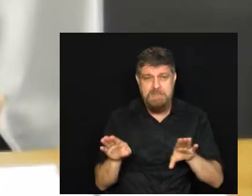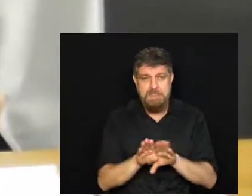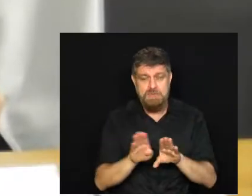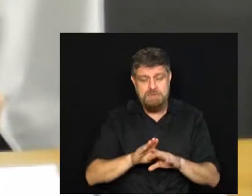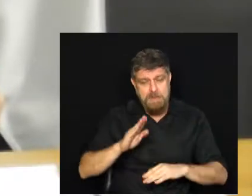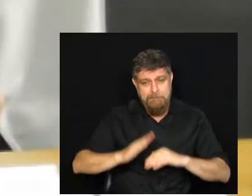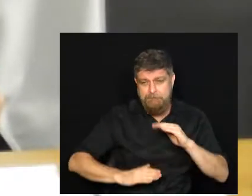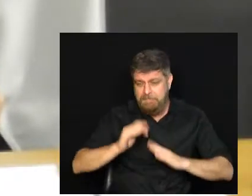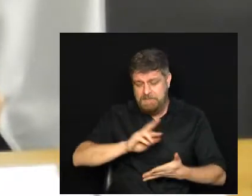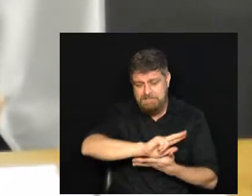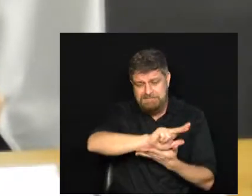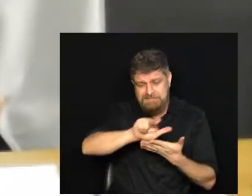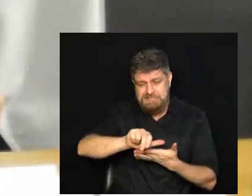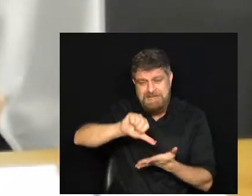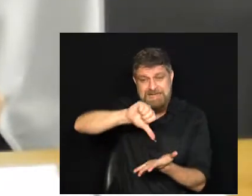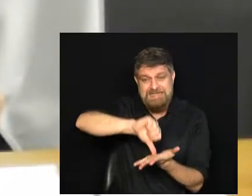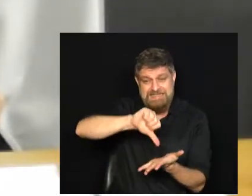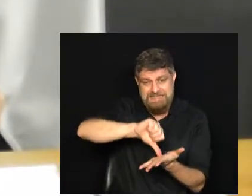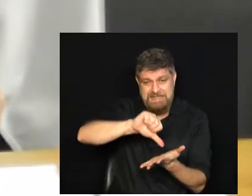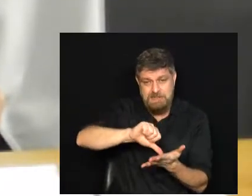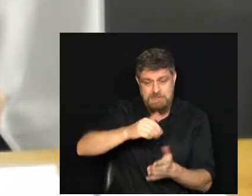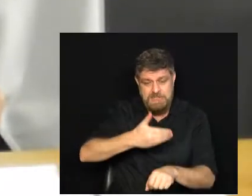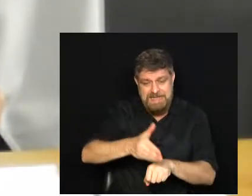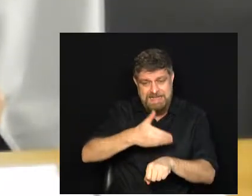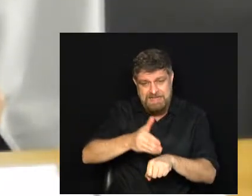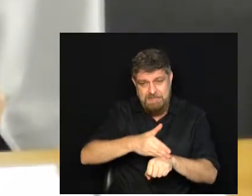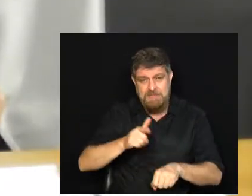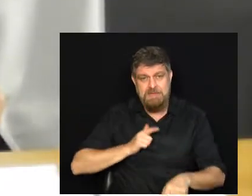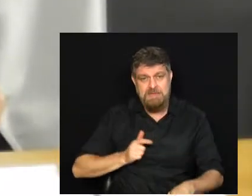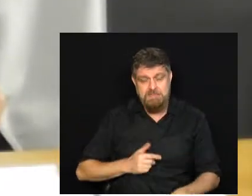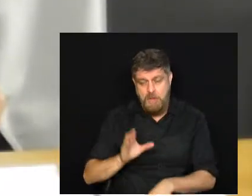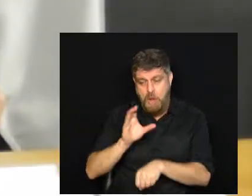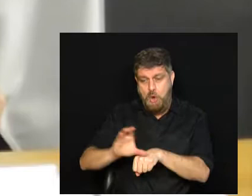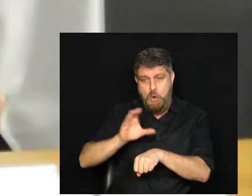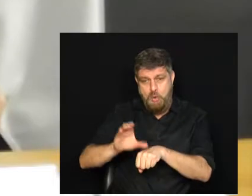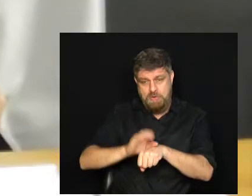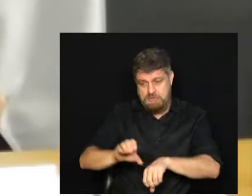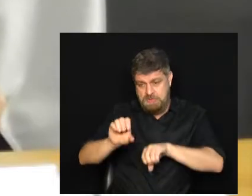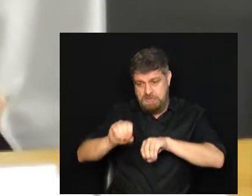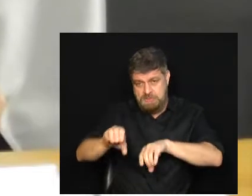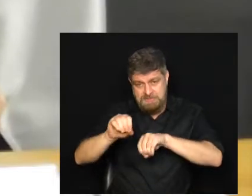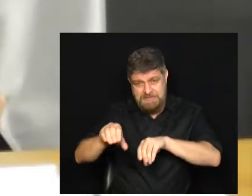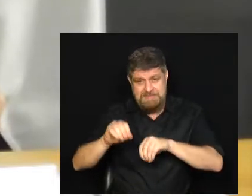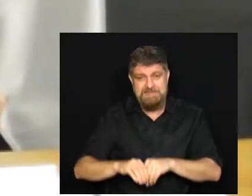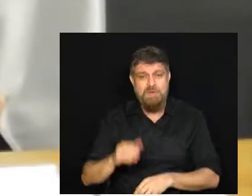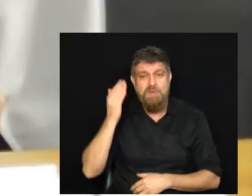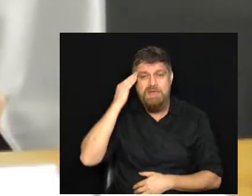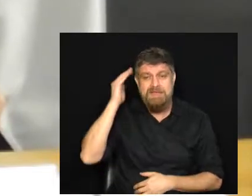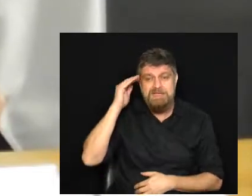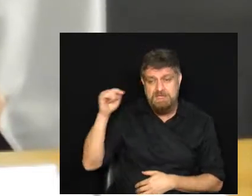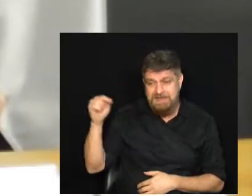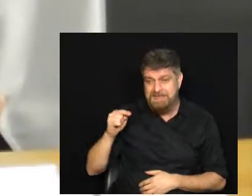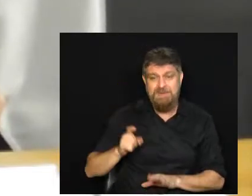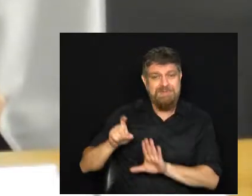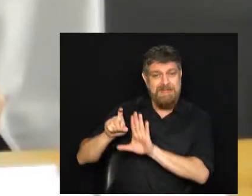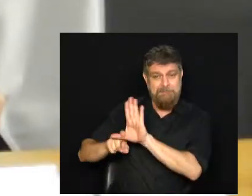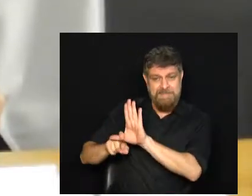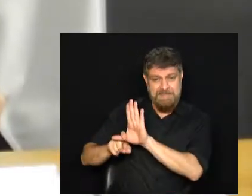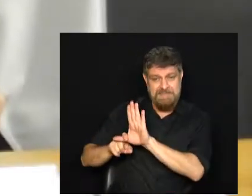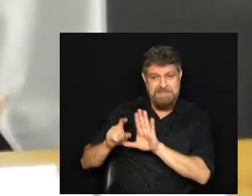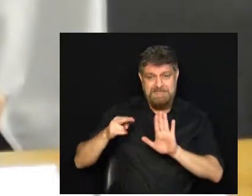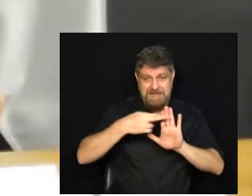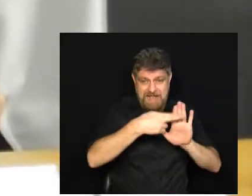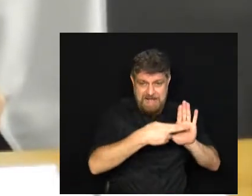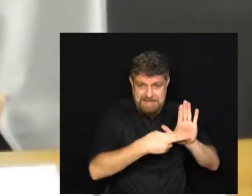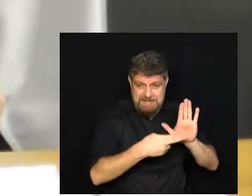modalidades e centros de ginástica, cursos do setor de educação não regulada, assim entendidos aqueles que não dependem de regulação direta